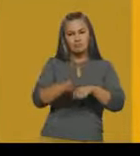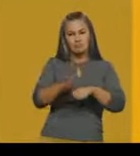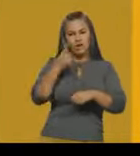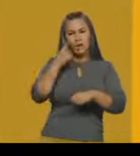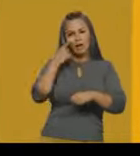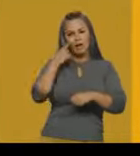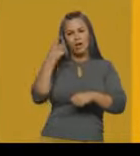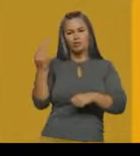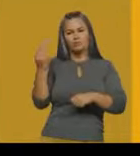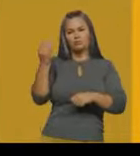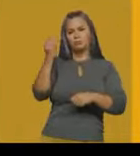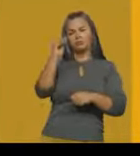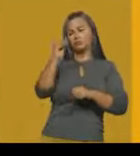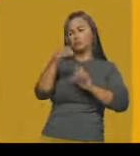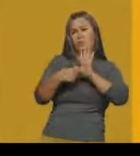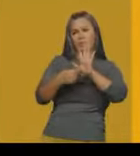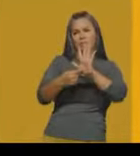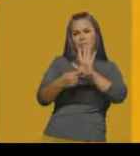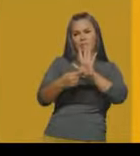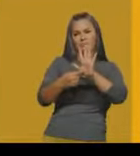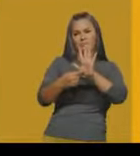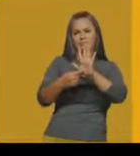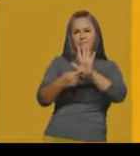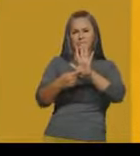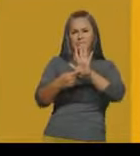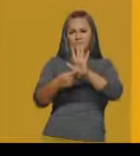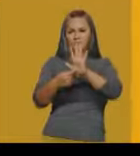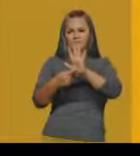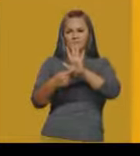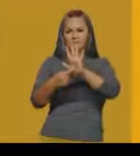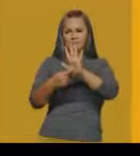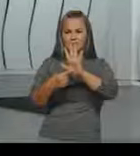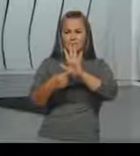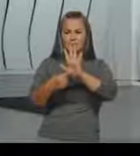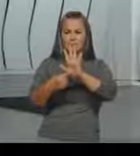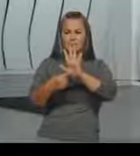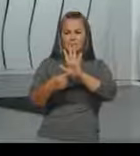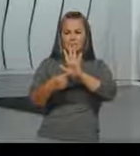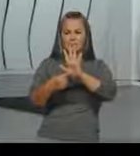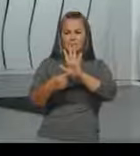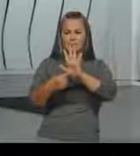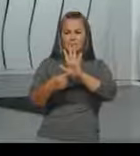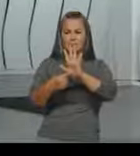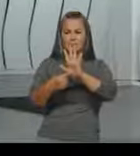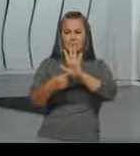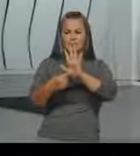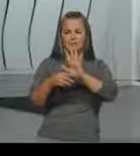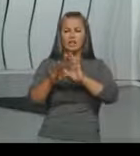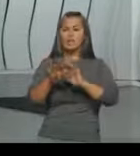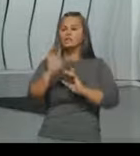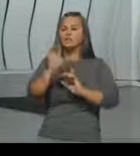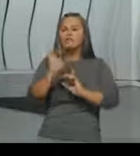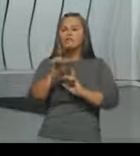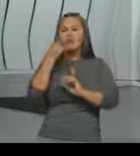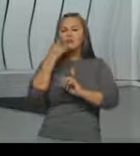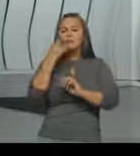alguns valores que eu vou trabalhar agora, convertendo para radiano, sem usar a fórmula, para